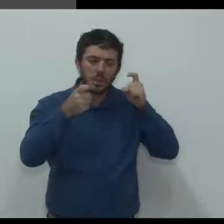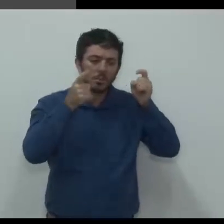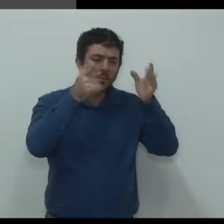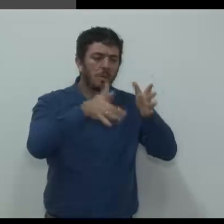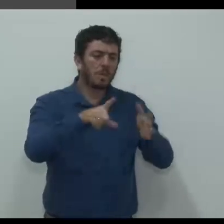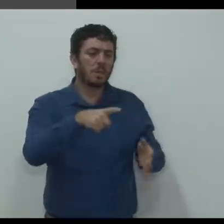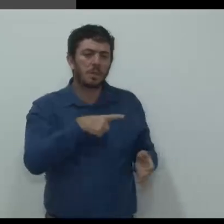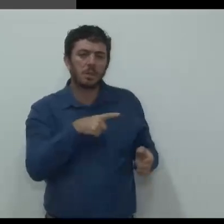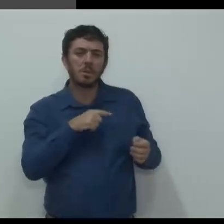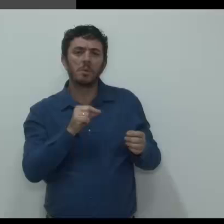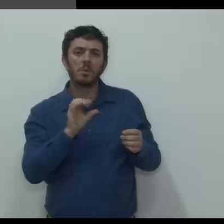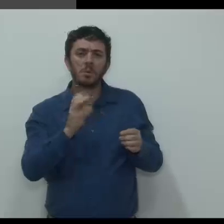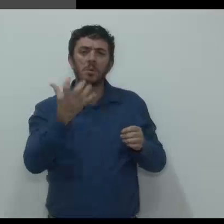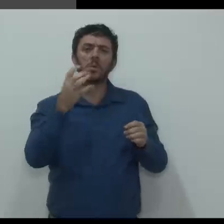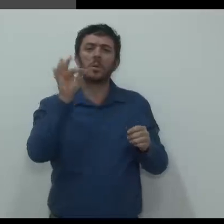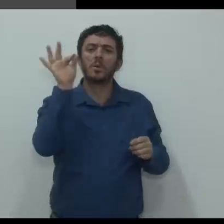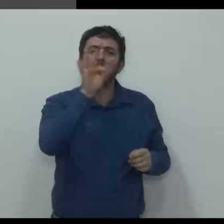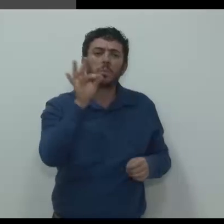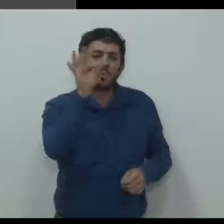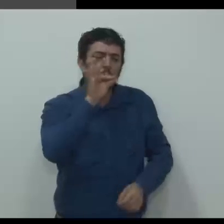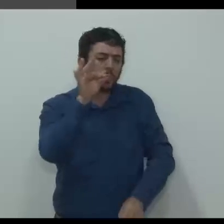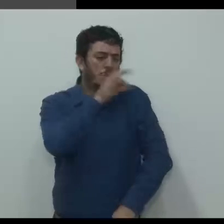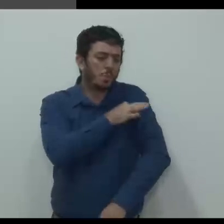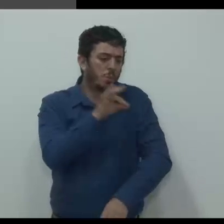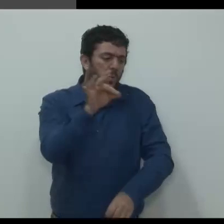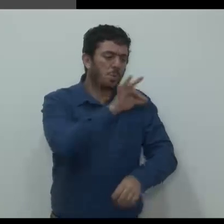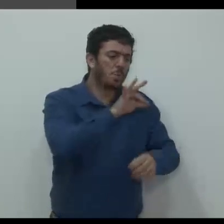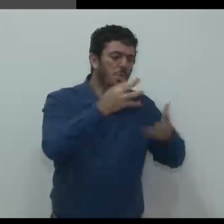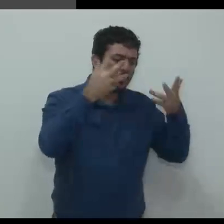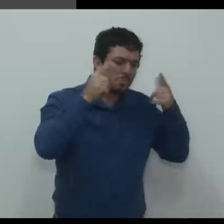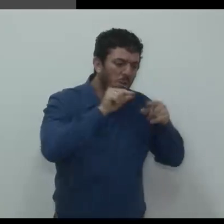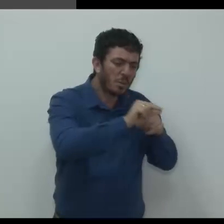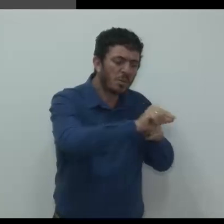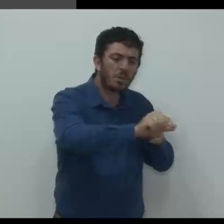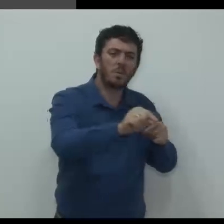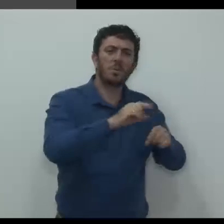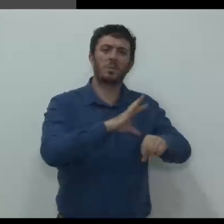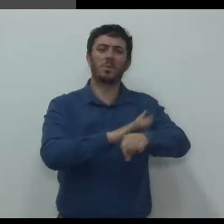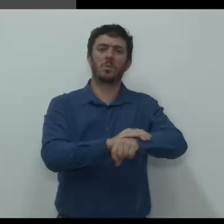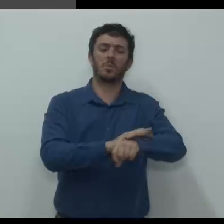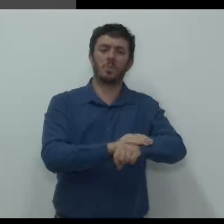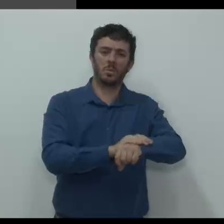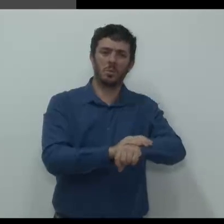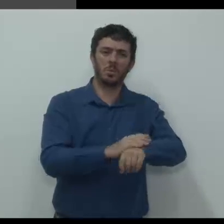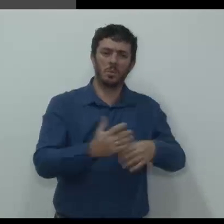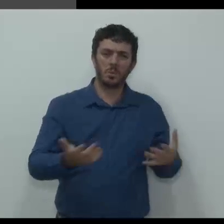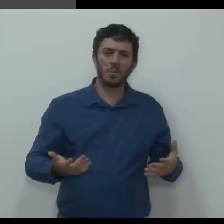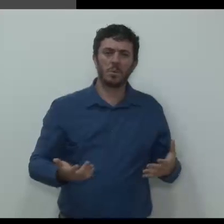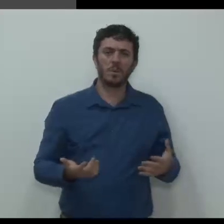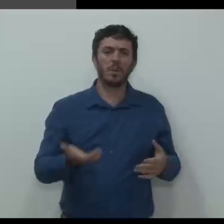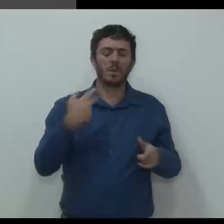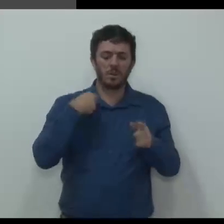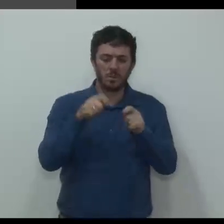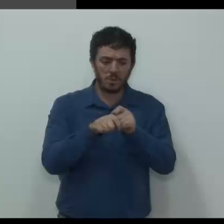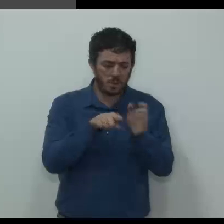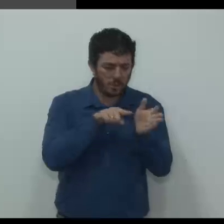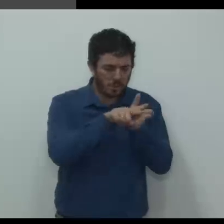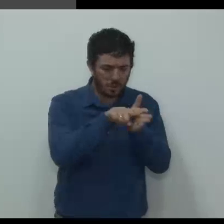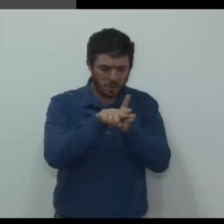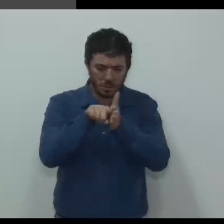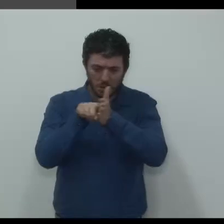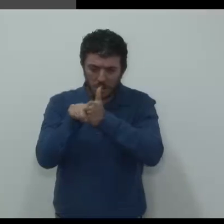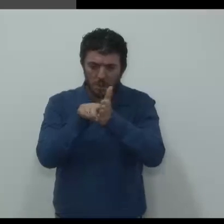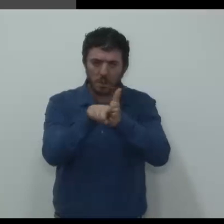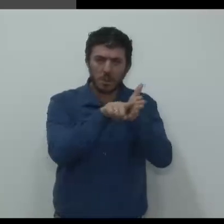outros tipos de doenças, também os animais peçonhentos, e pior de tudo, né? Quando a gente fez essa pesquisa em 2017, o Luiz, o